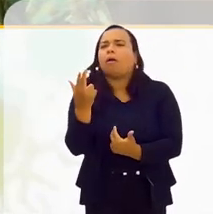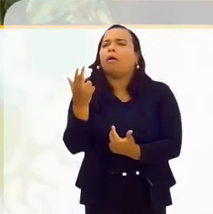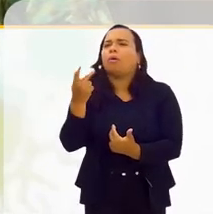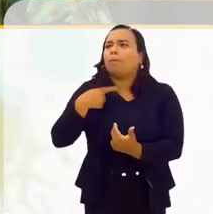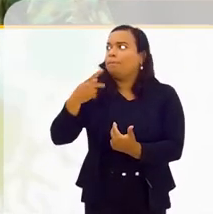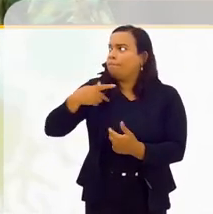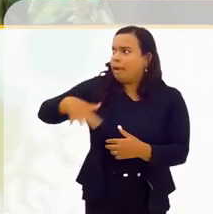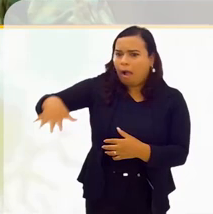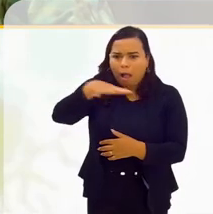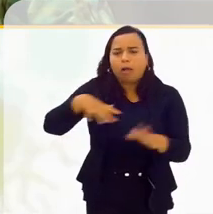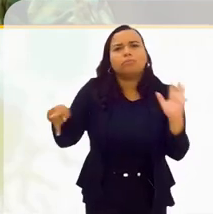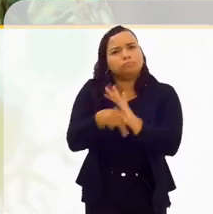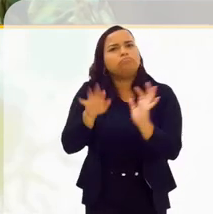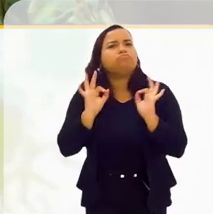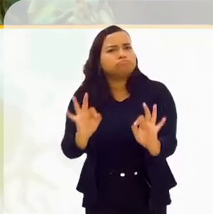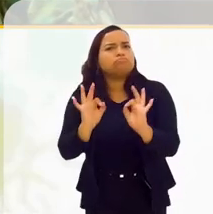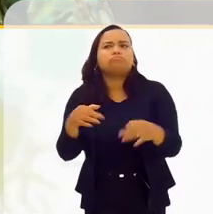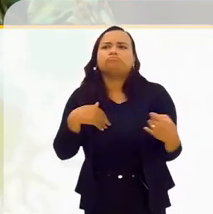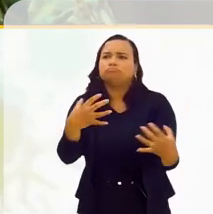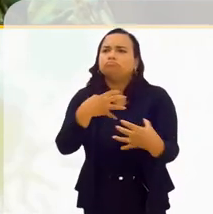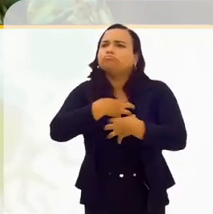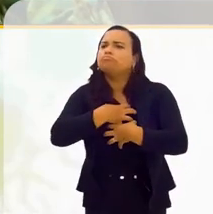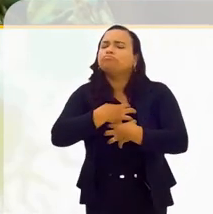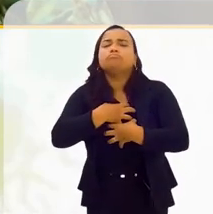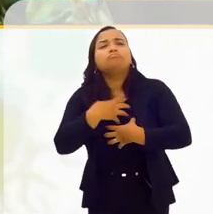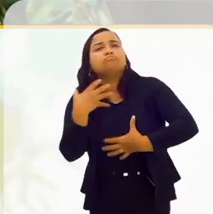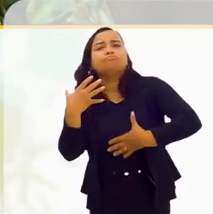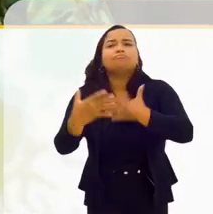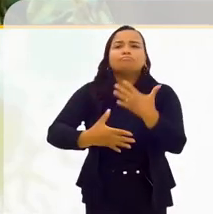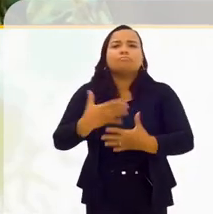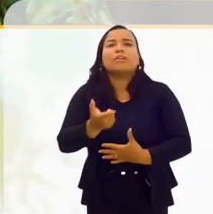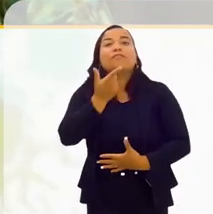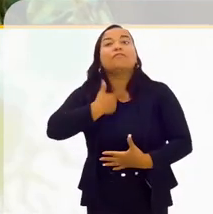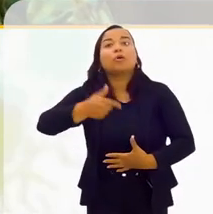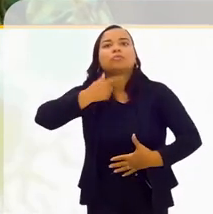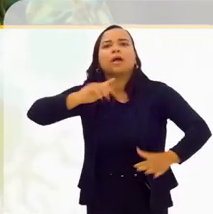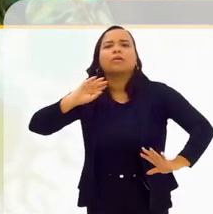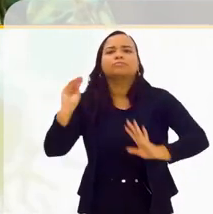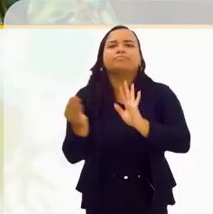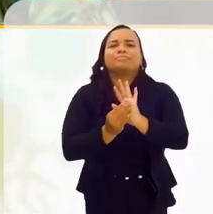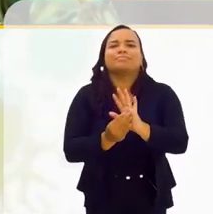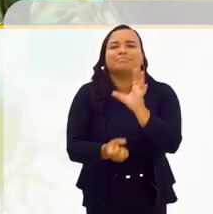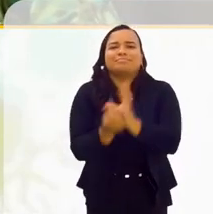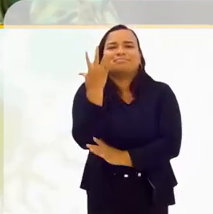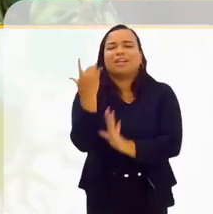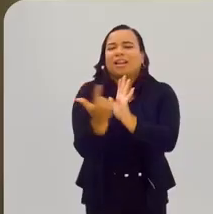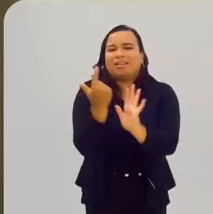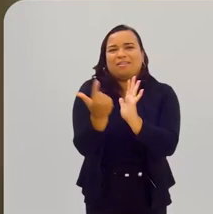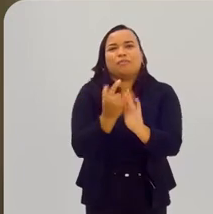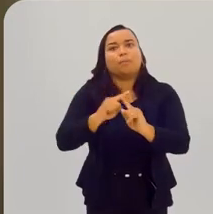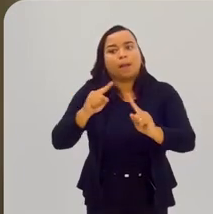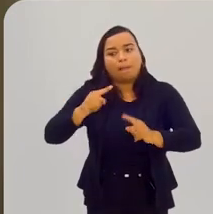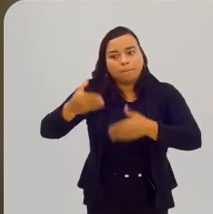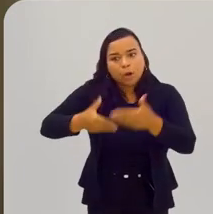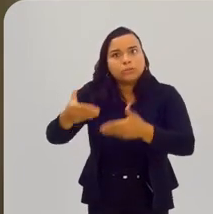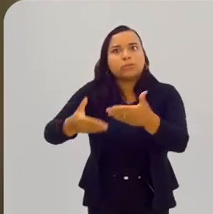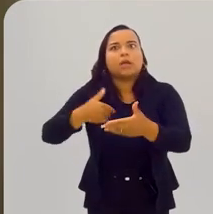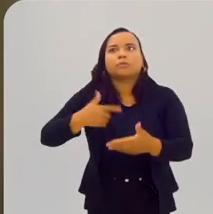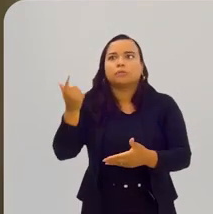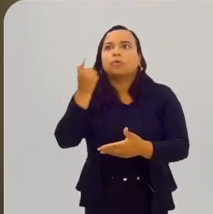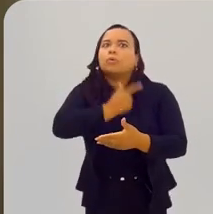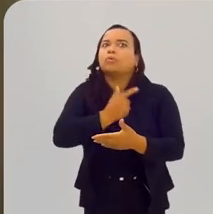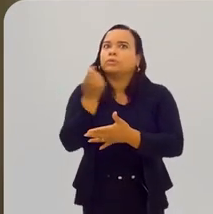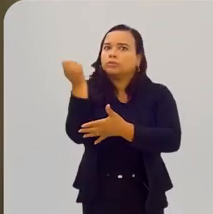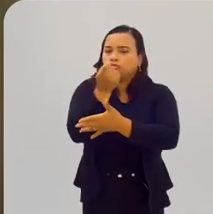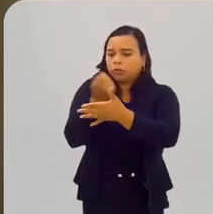tava no meu ambiente e aí senti vontade depois de publicar o livro mas assim esse processo de